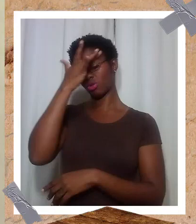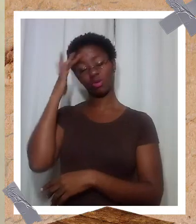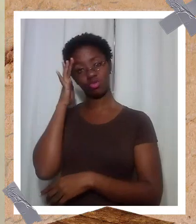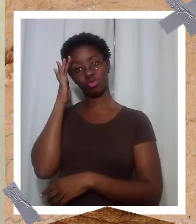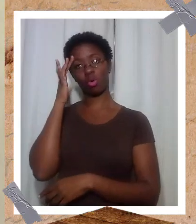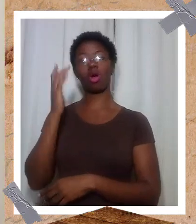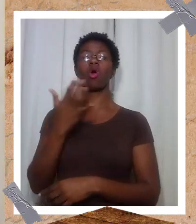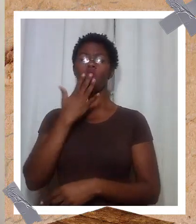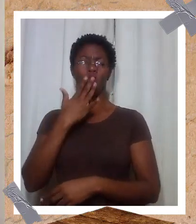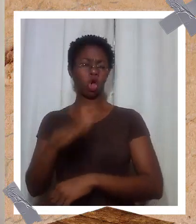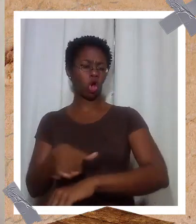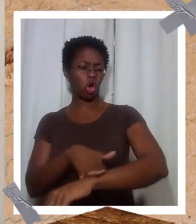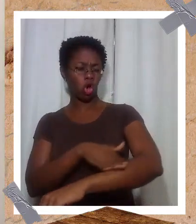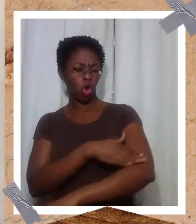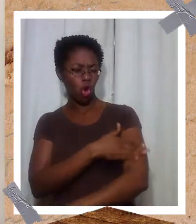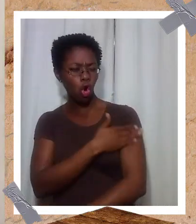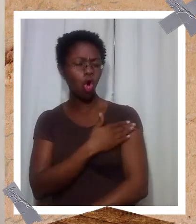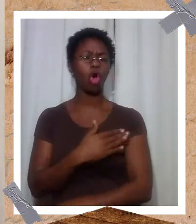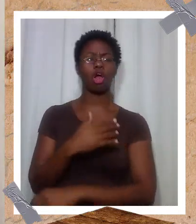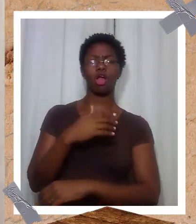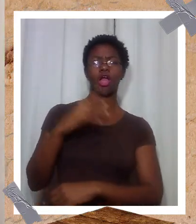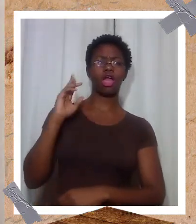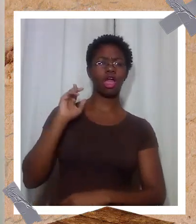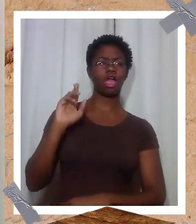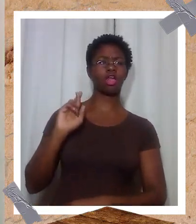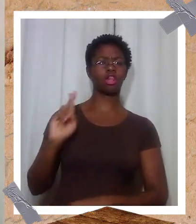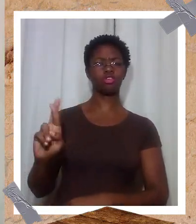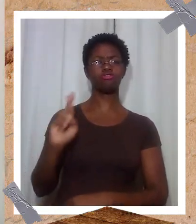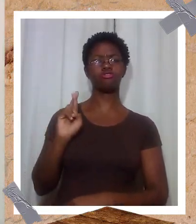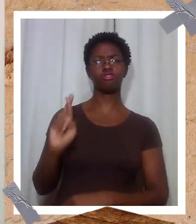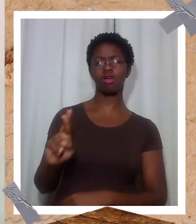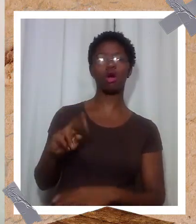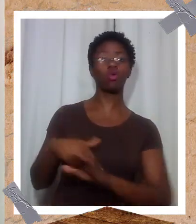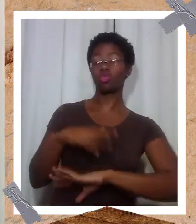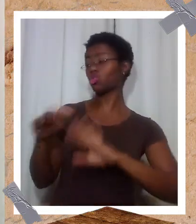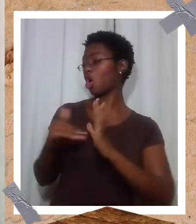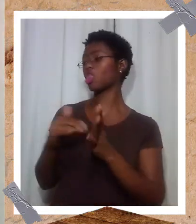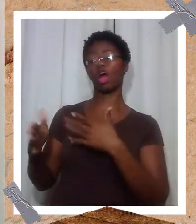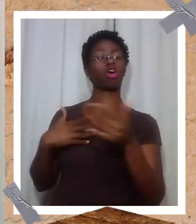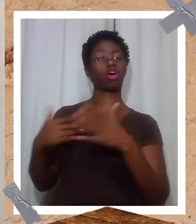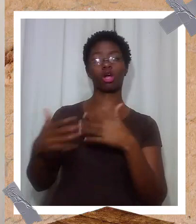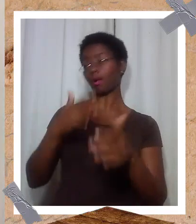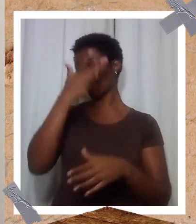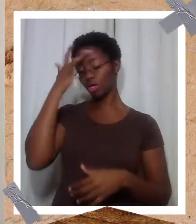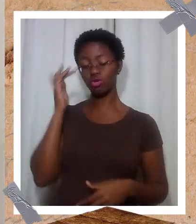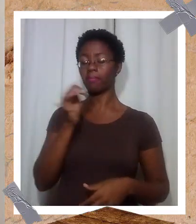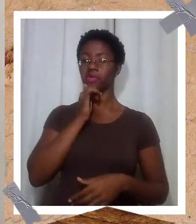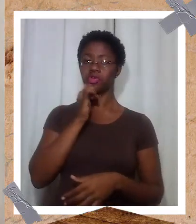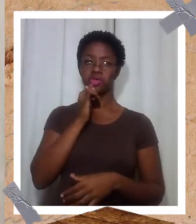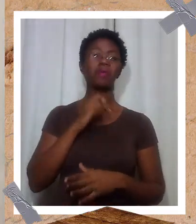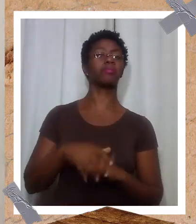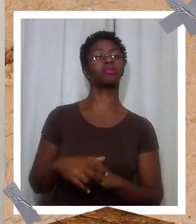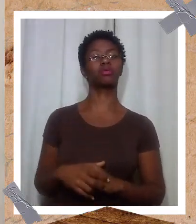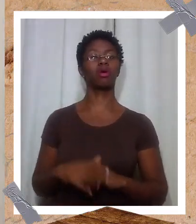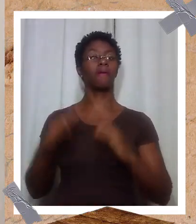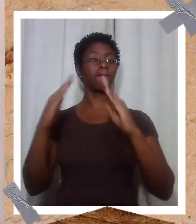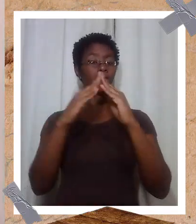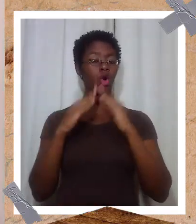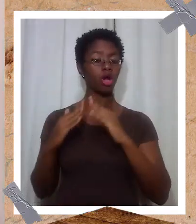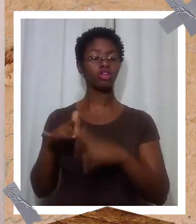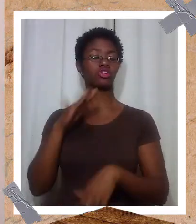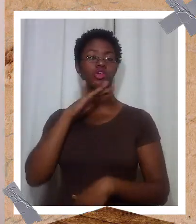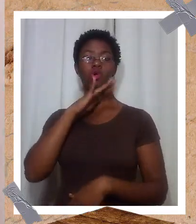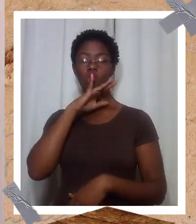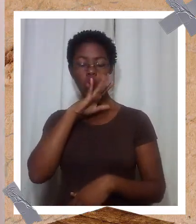religião, tal, de opção sexual. Todos que moram aqui são atingidos pela mesma coisa. Por exemplo, esgoto, moradia,